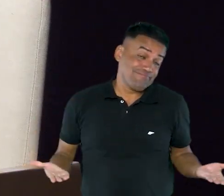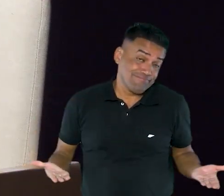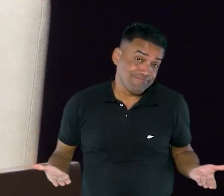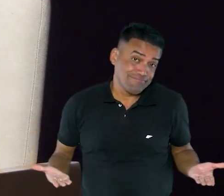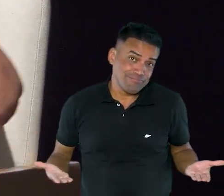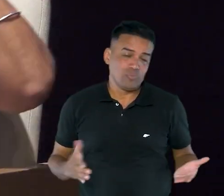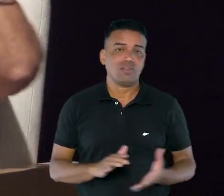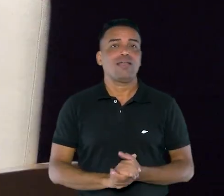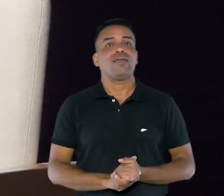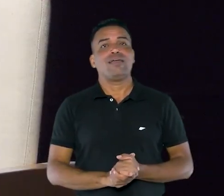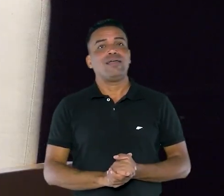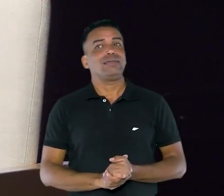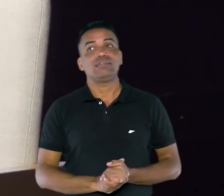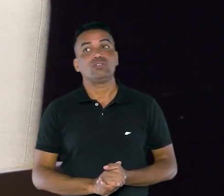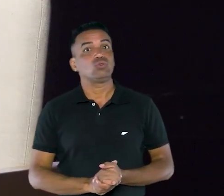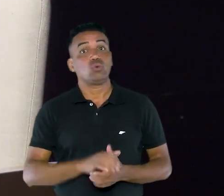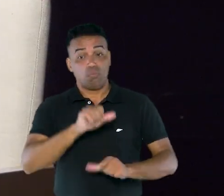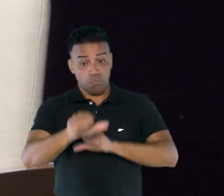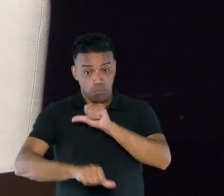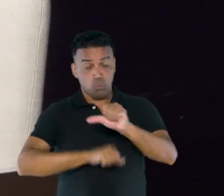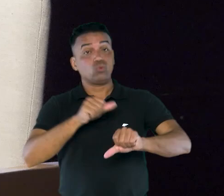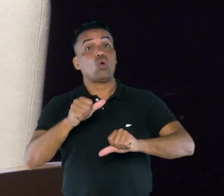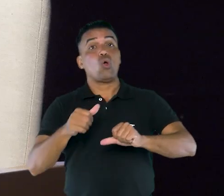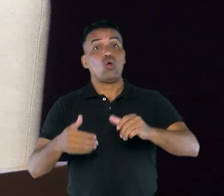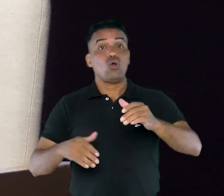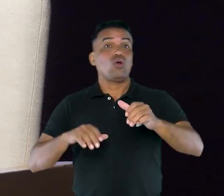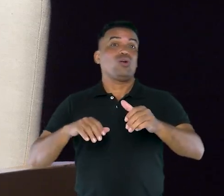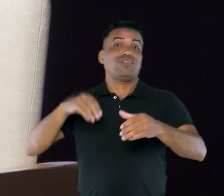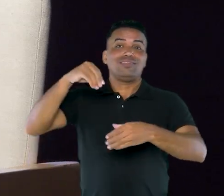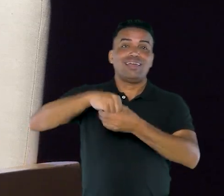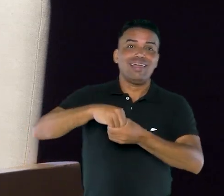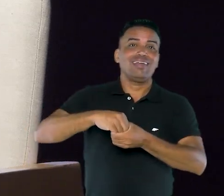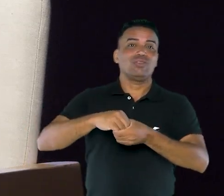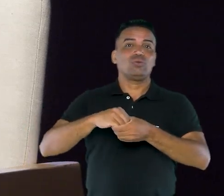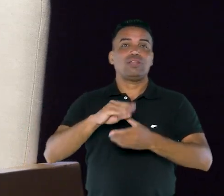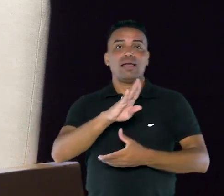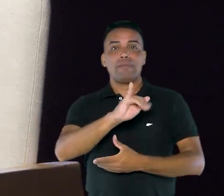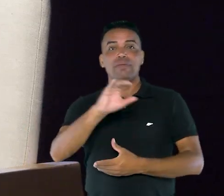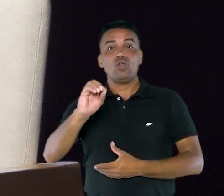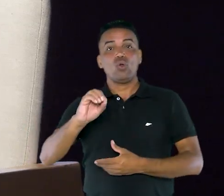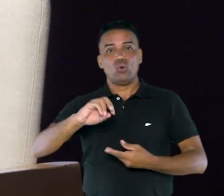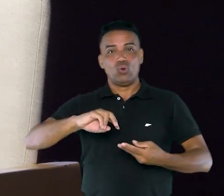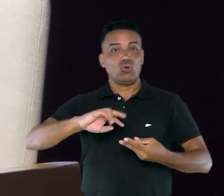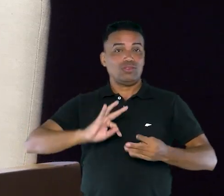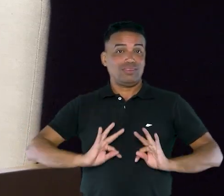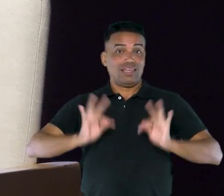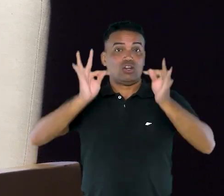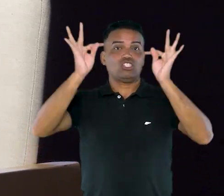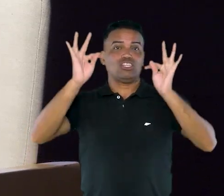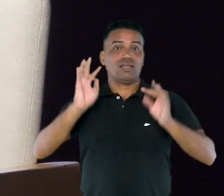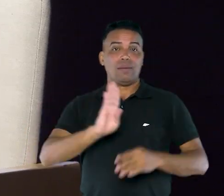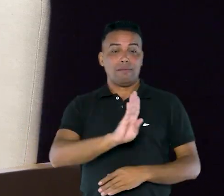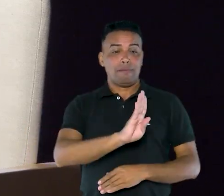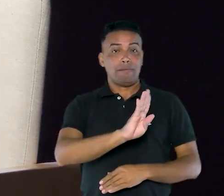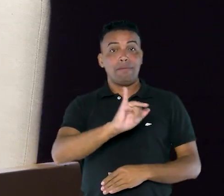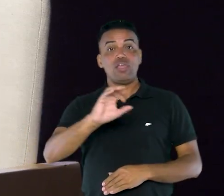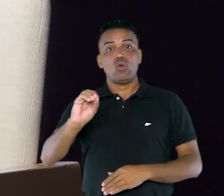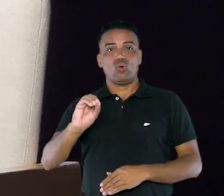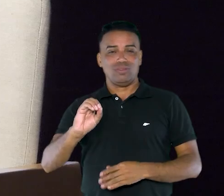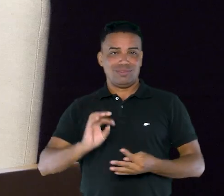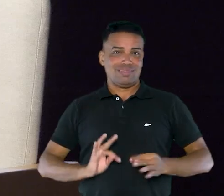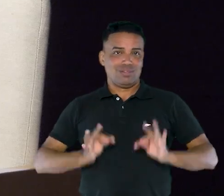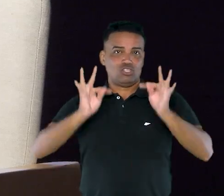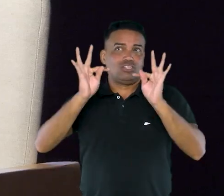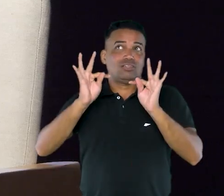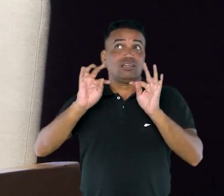é rompeu uma enorme barreira na biotecnologia. O que você pode fazer hoje em biotecnologia é totalmente